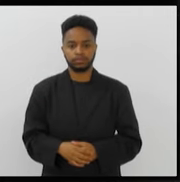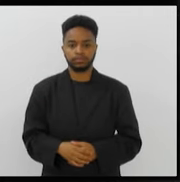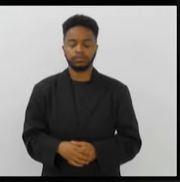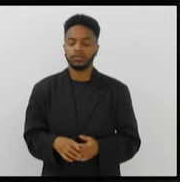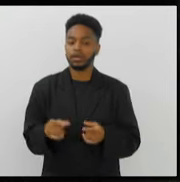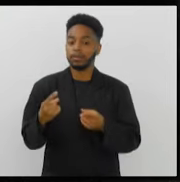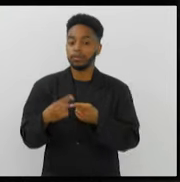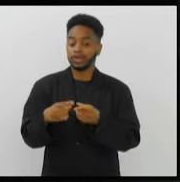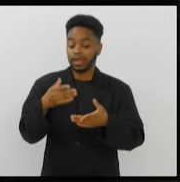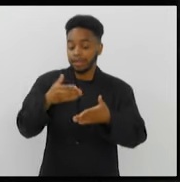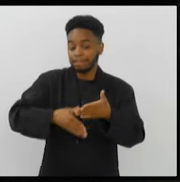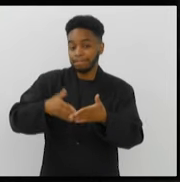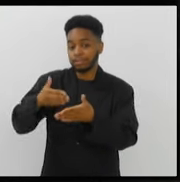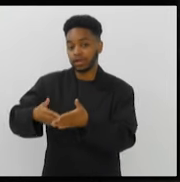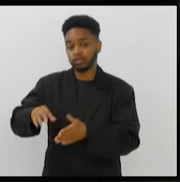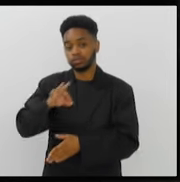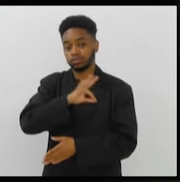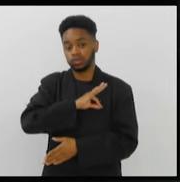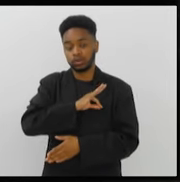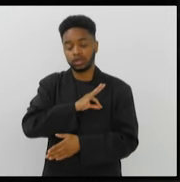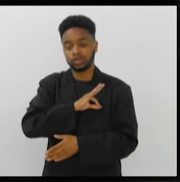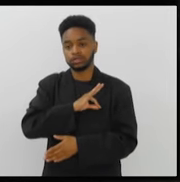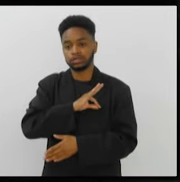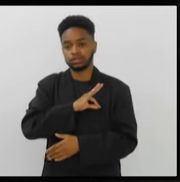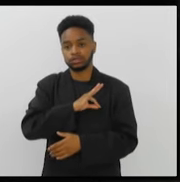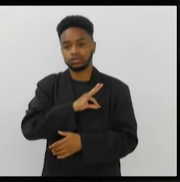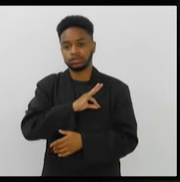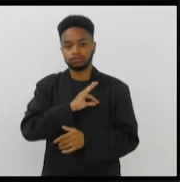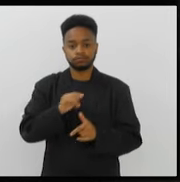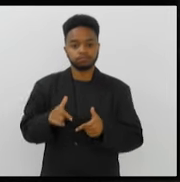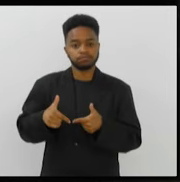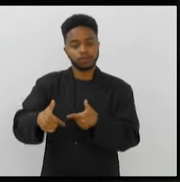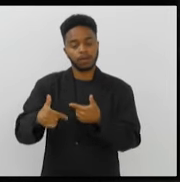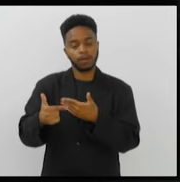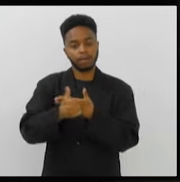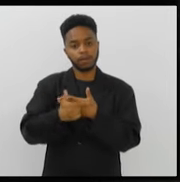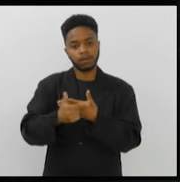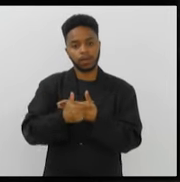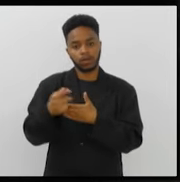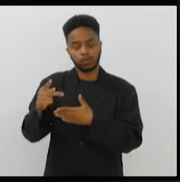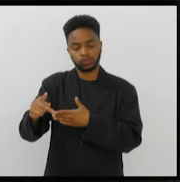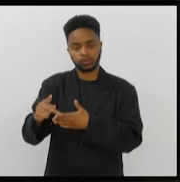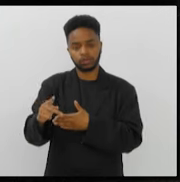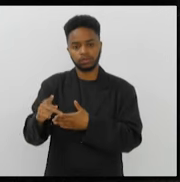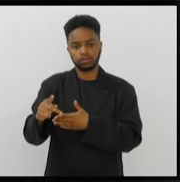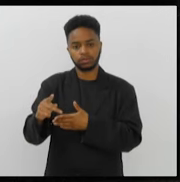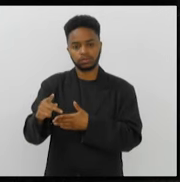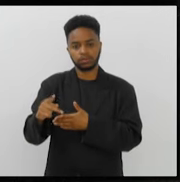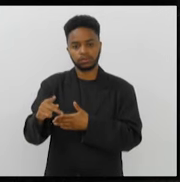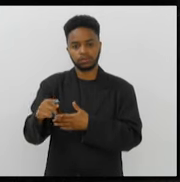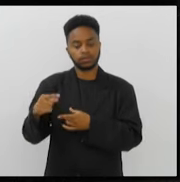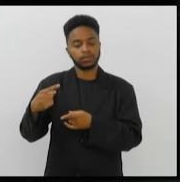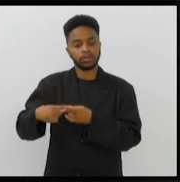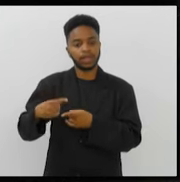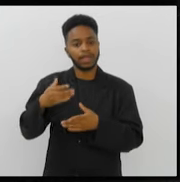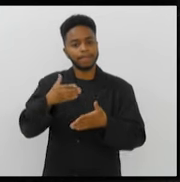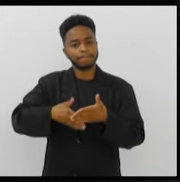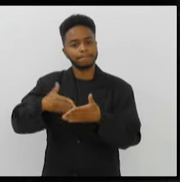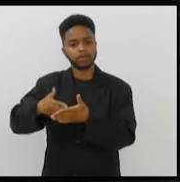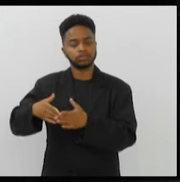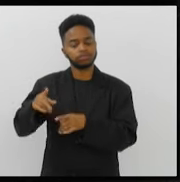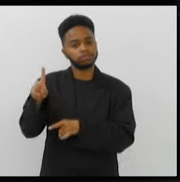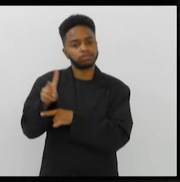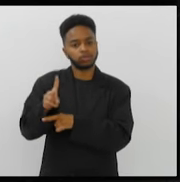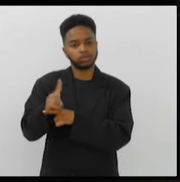pois impede que a polícia exerça a sua função precípua de servir e proteger